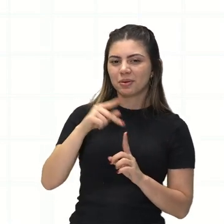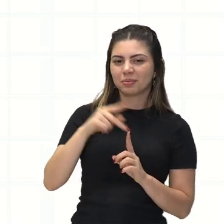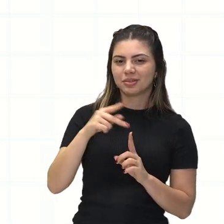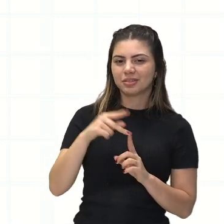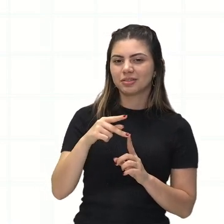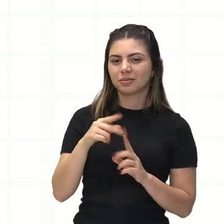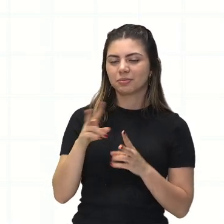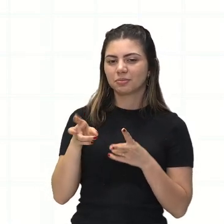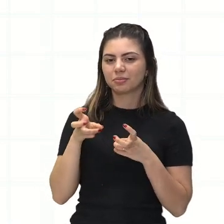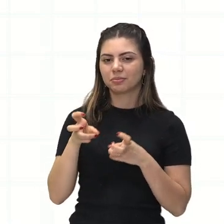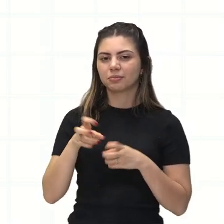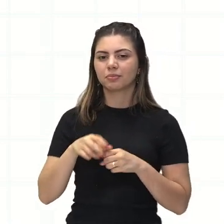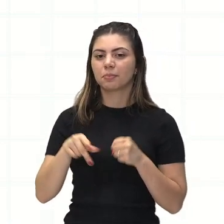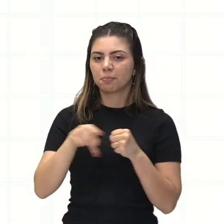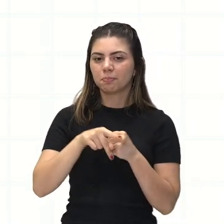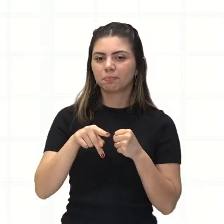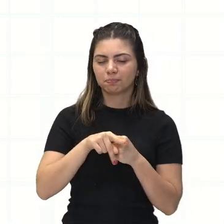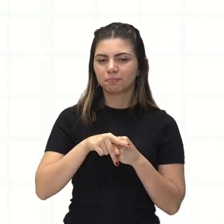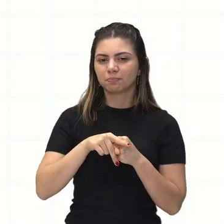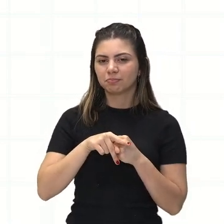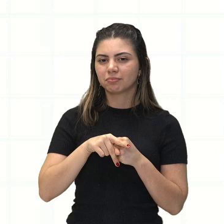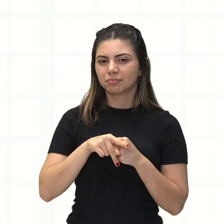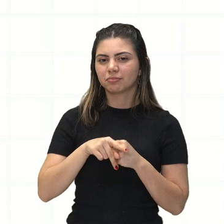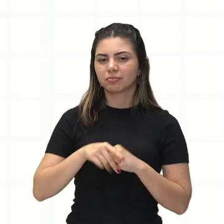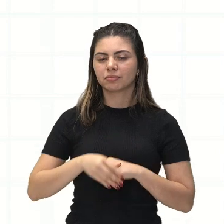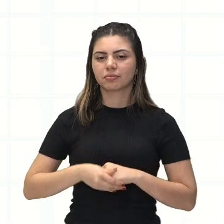De mais a.